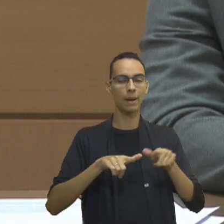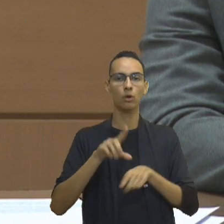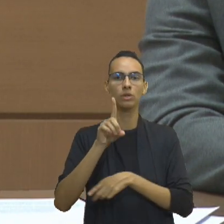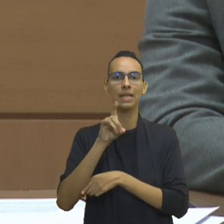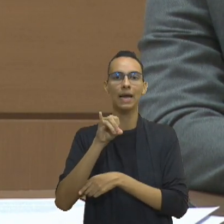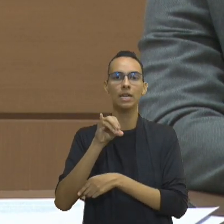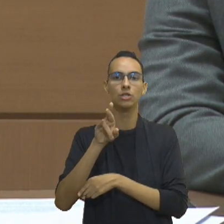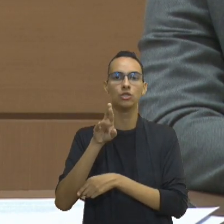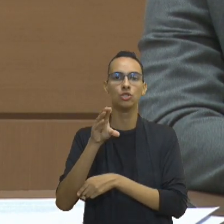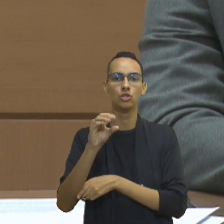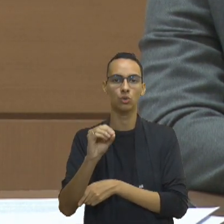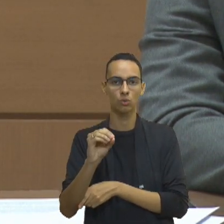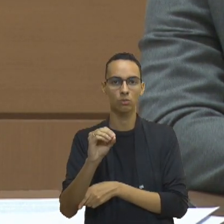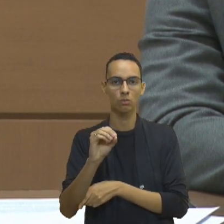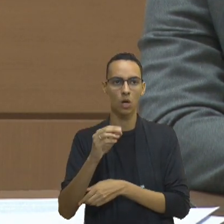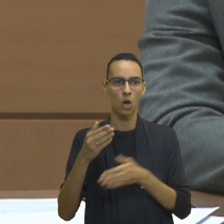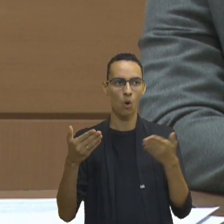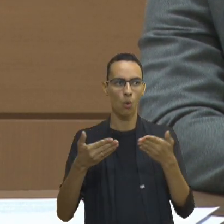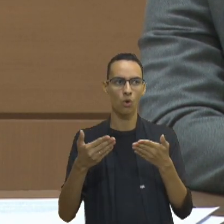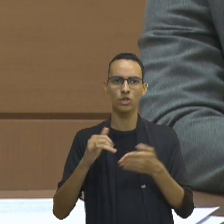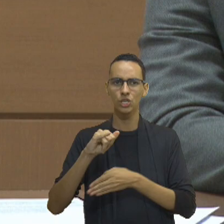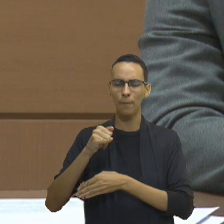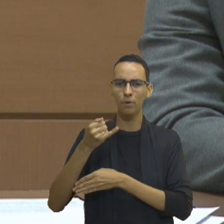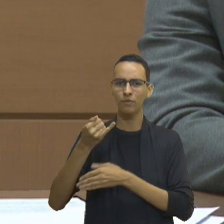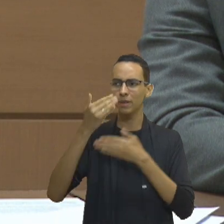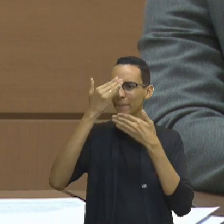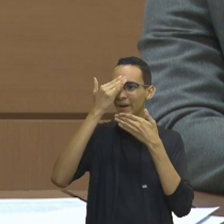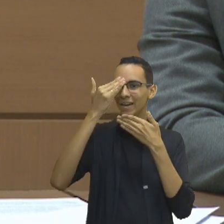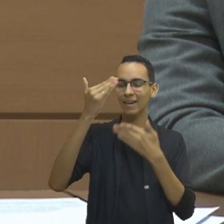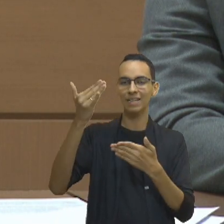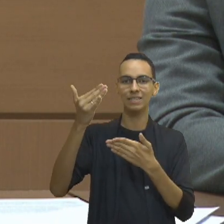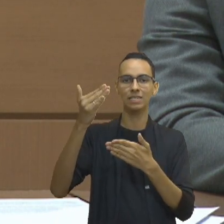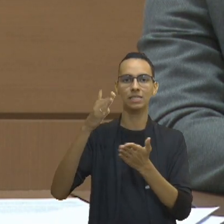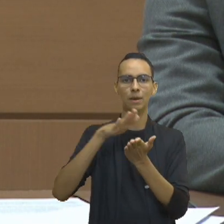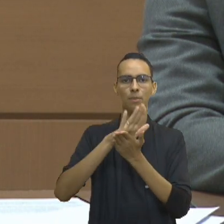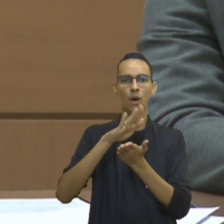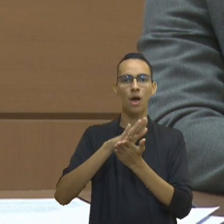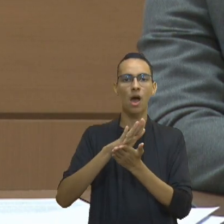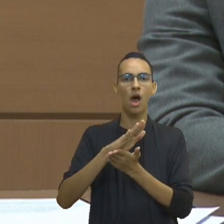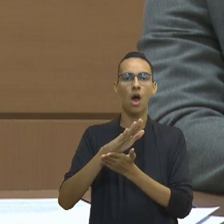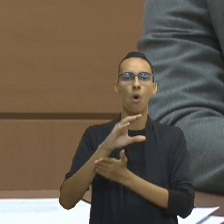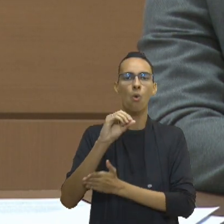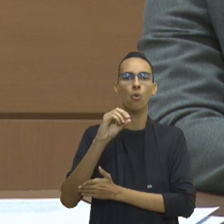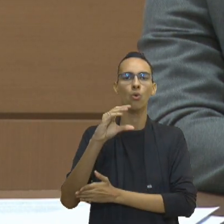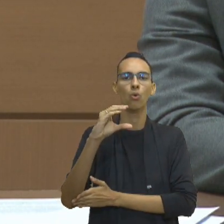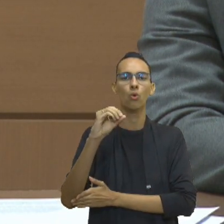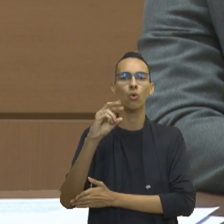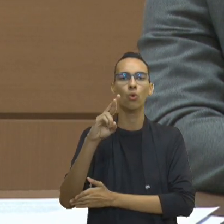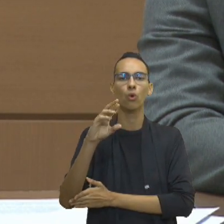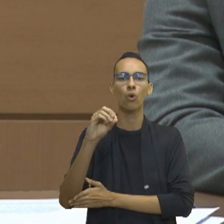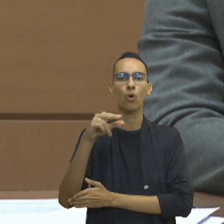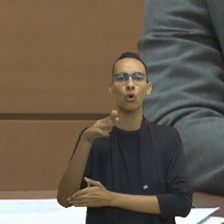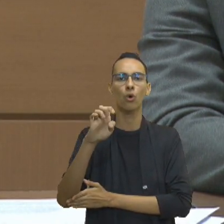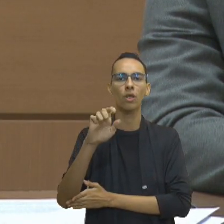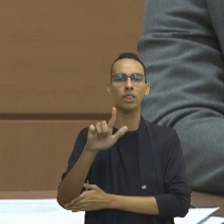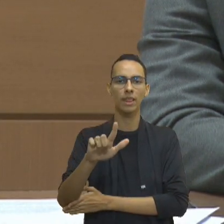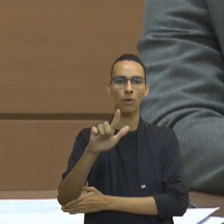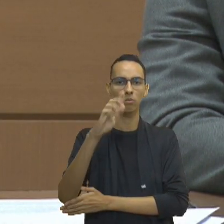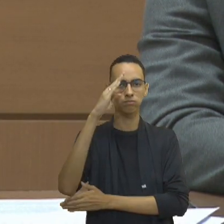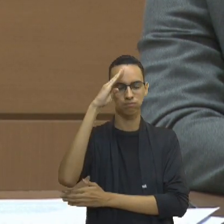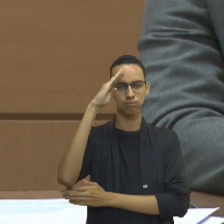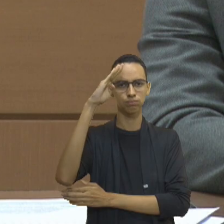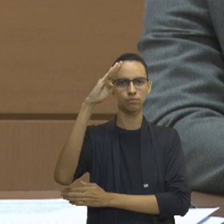UFO. Aproveitamos para agradecer publicamente ao coronel André Pedrosa